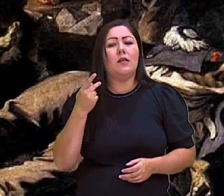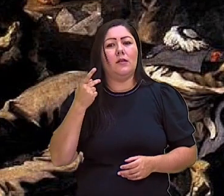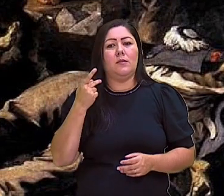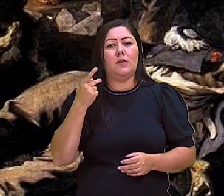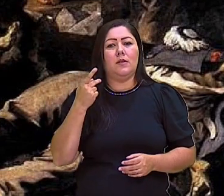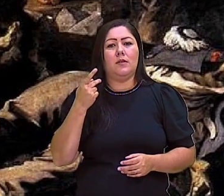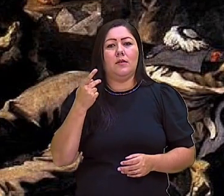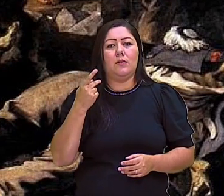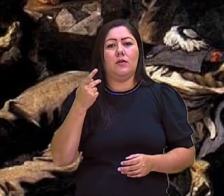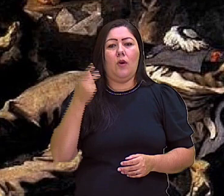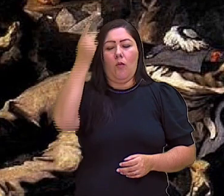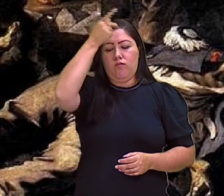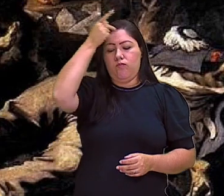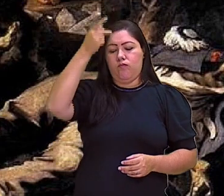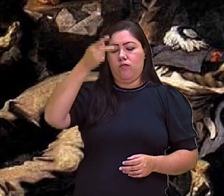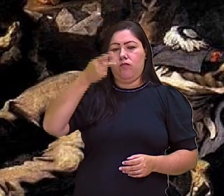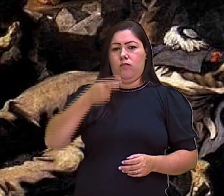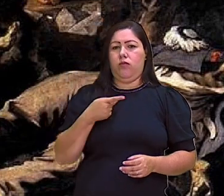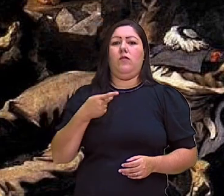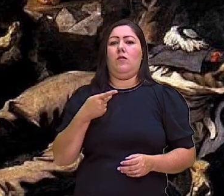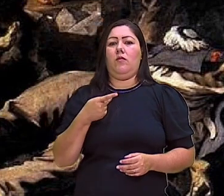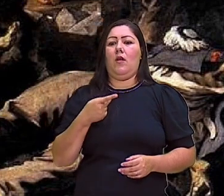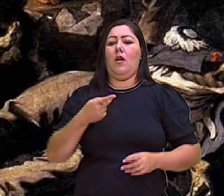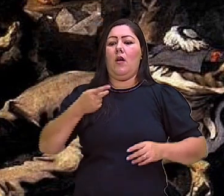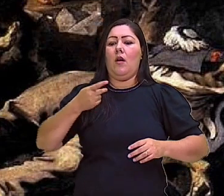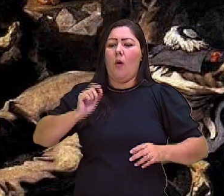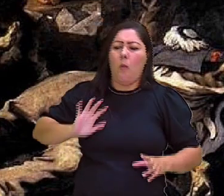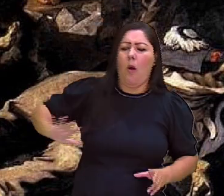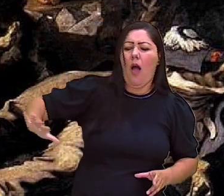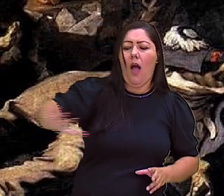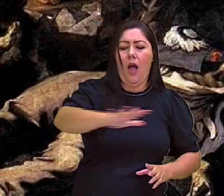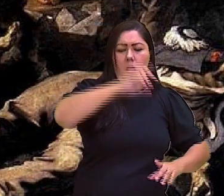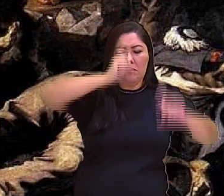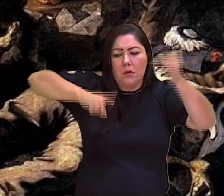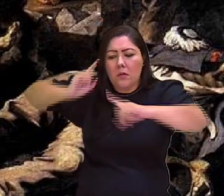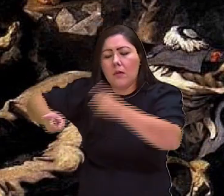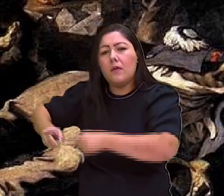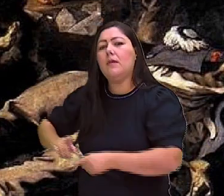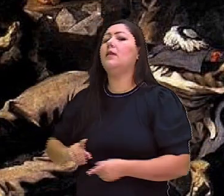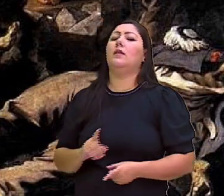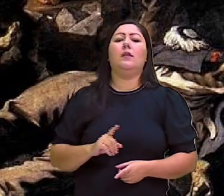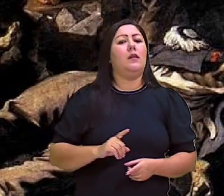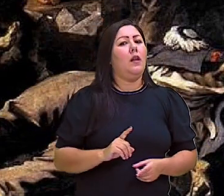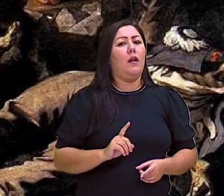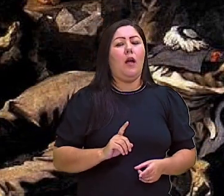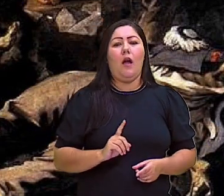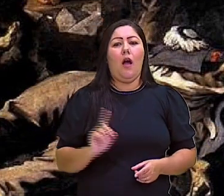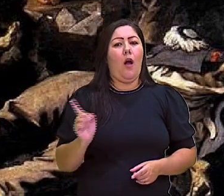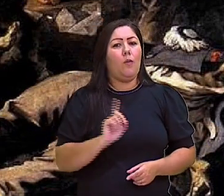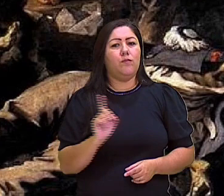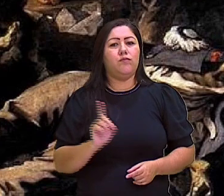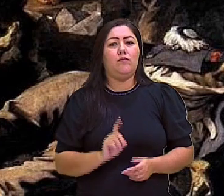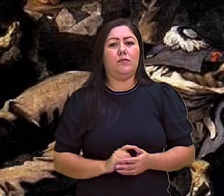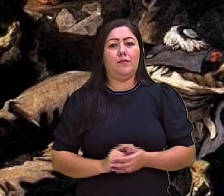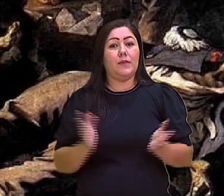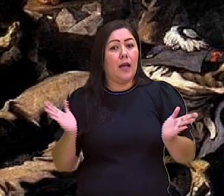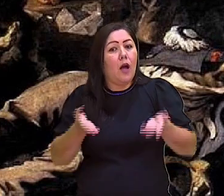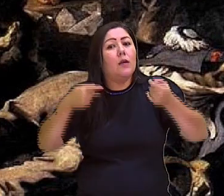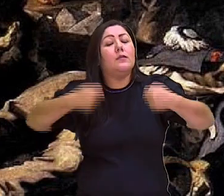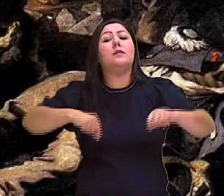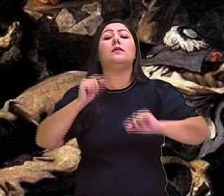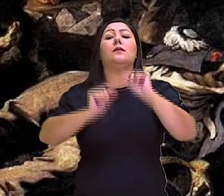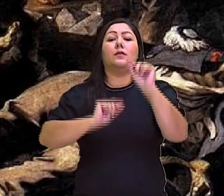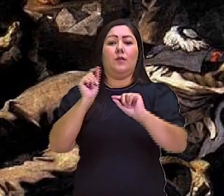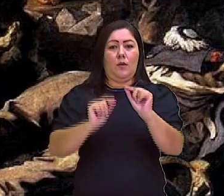emane expressamente. Para que a autoridade seja constituída, é preciso agora uma